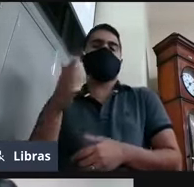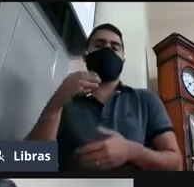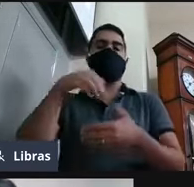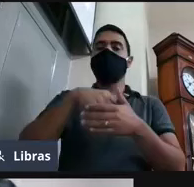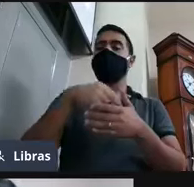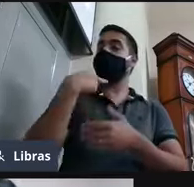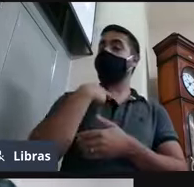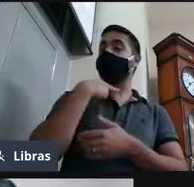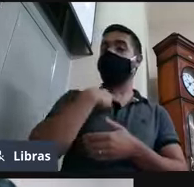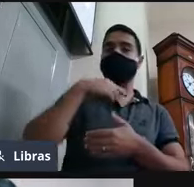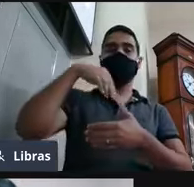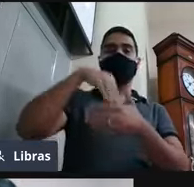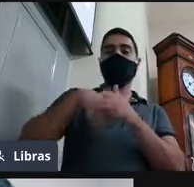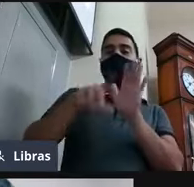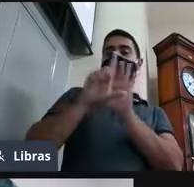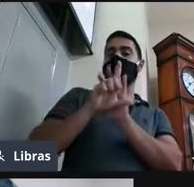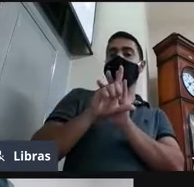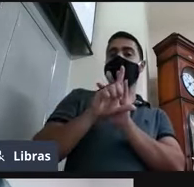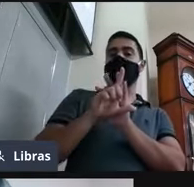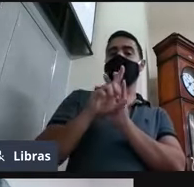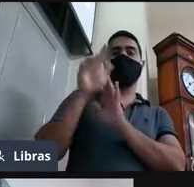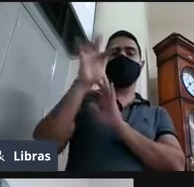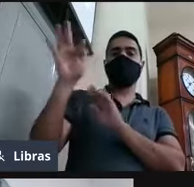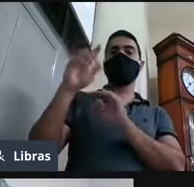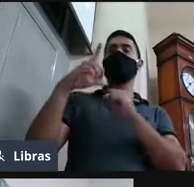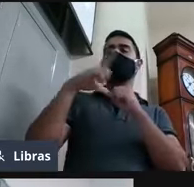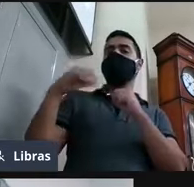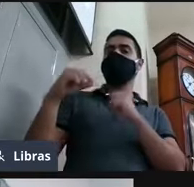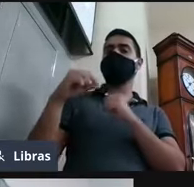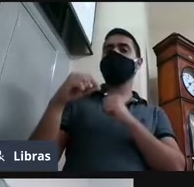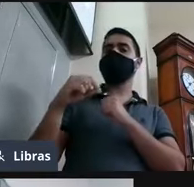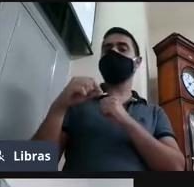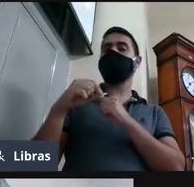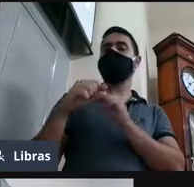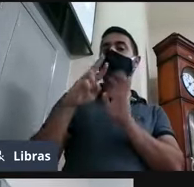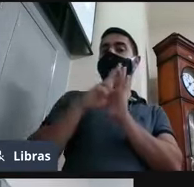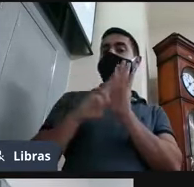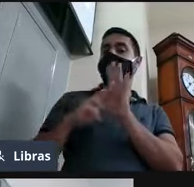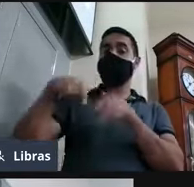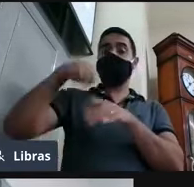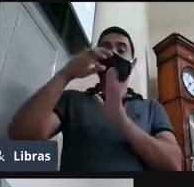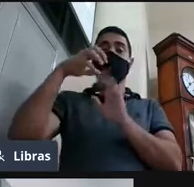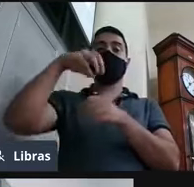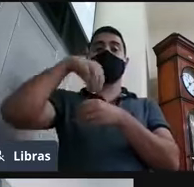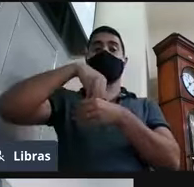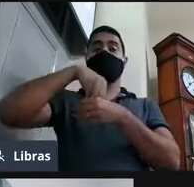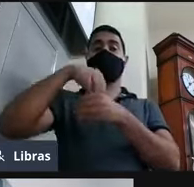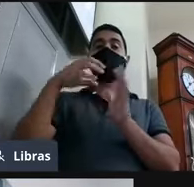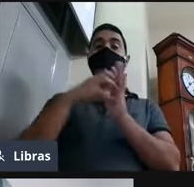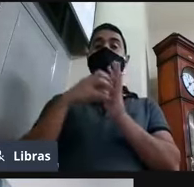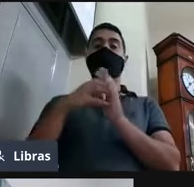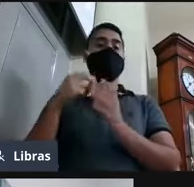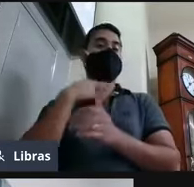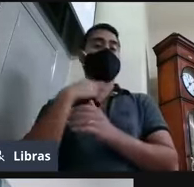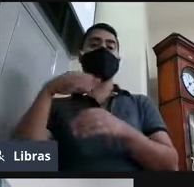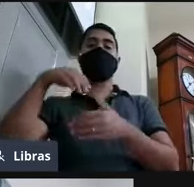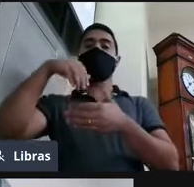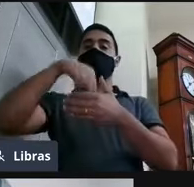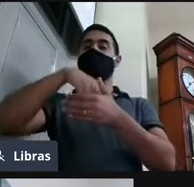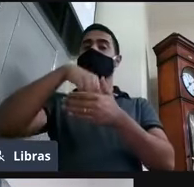está impedido perante a lei, Constituição Federal e esse artigo, o artigo regimental dessa casa, de votar. Então, não é